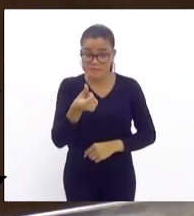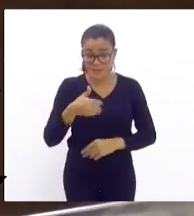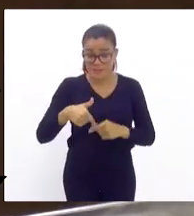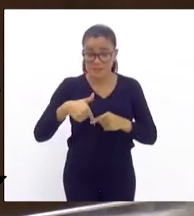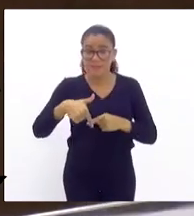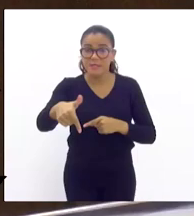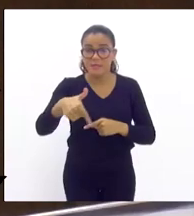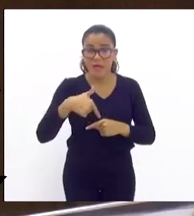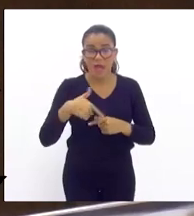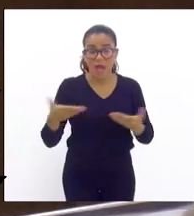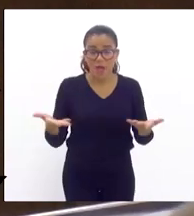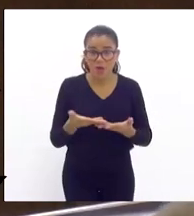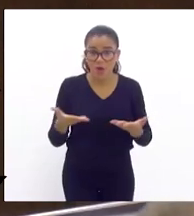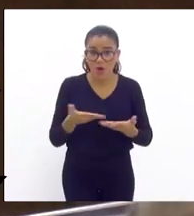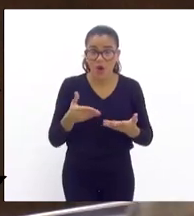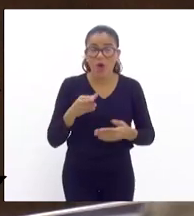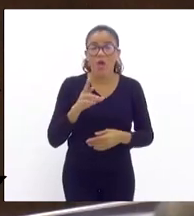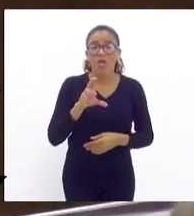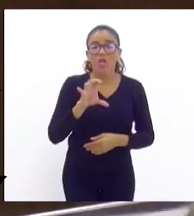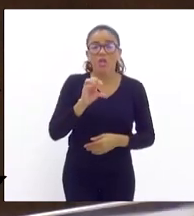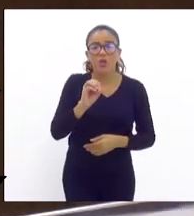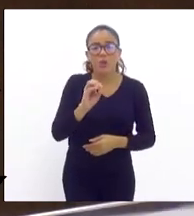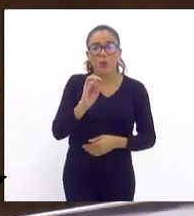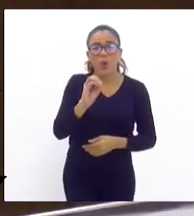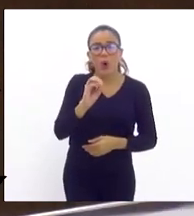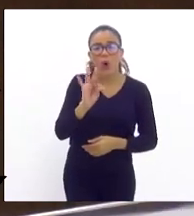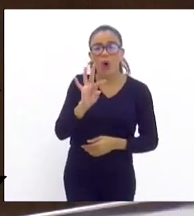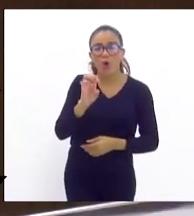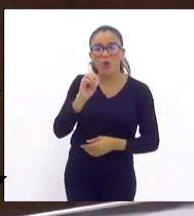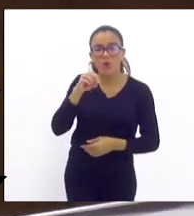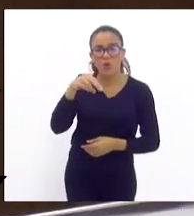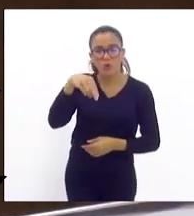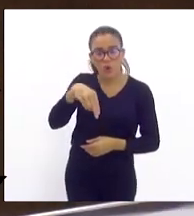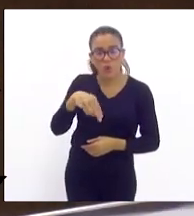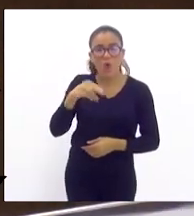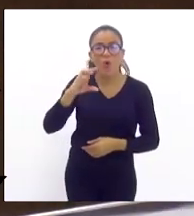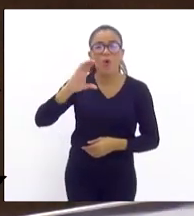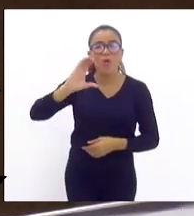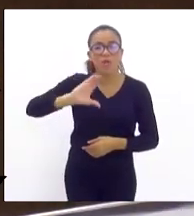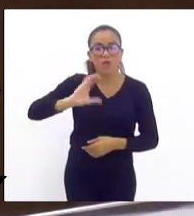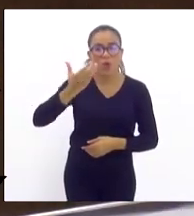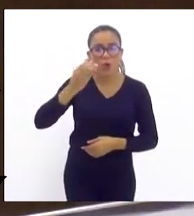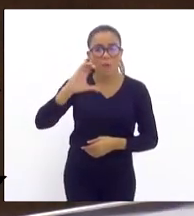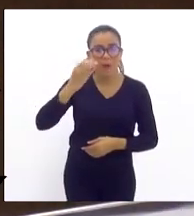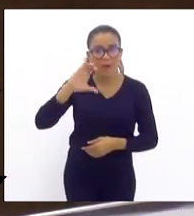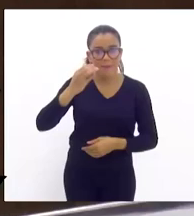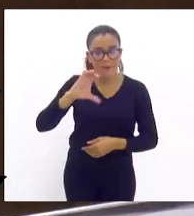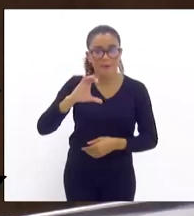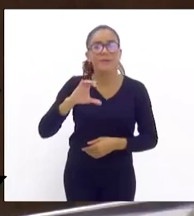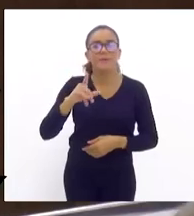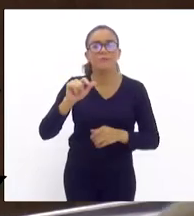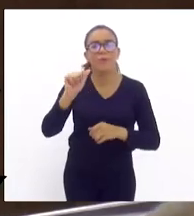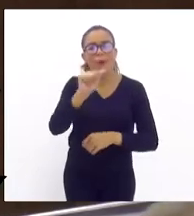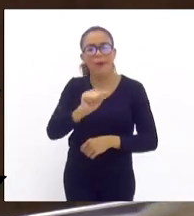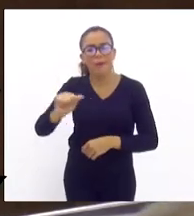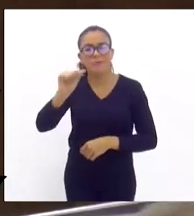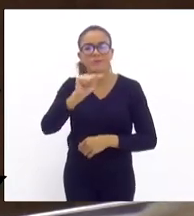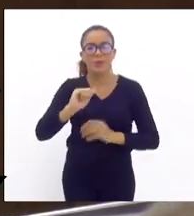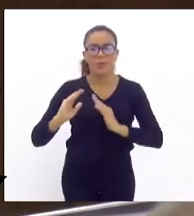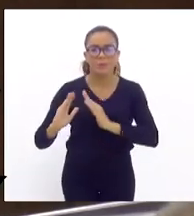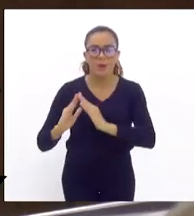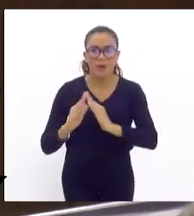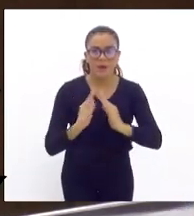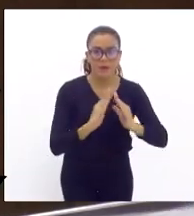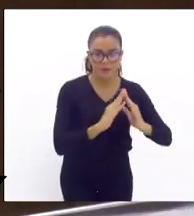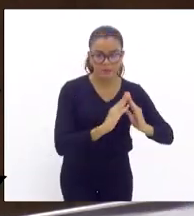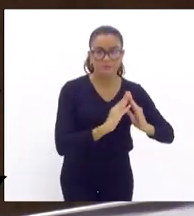estamos promovendo no Rio Otton, em Copacabana, uma reunião com diversas associações de moradores que estão